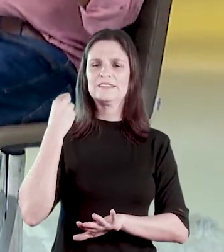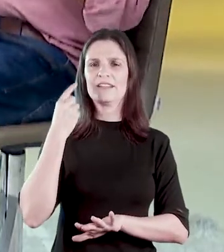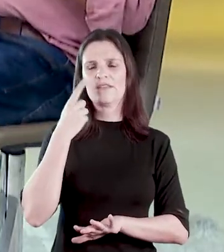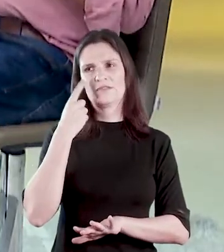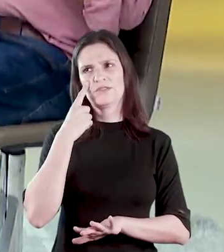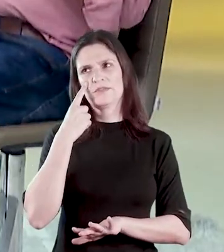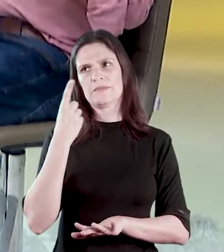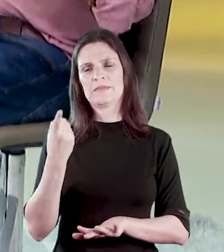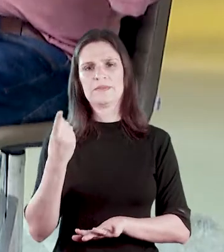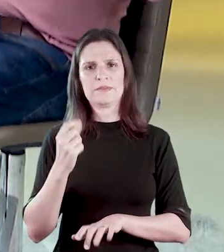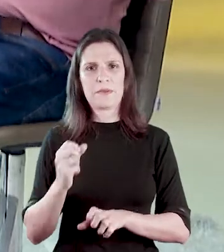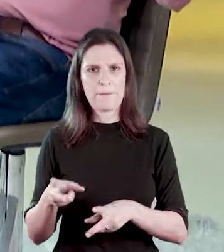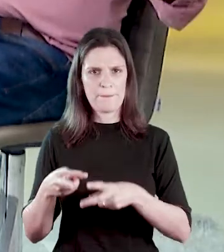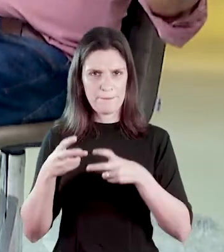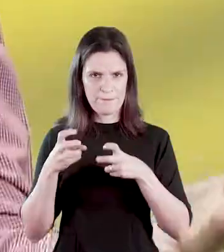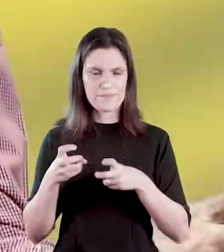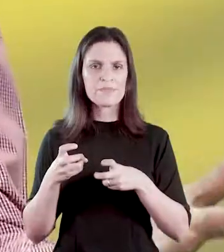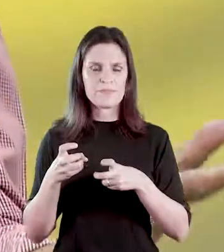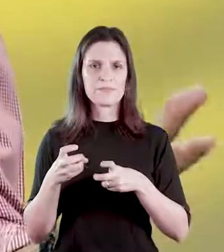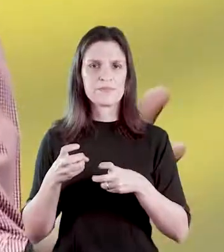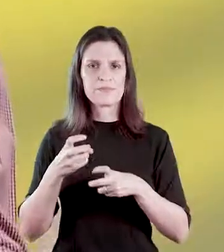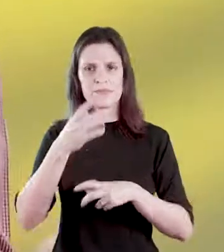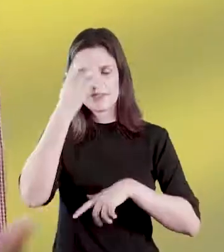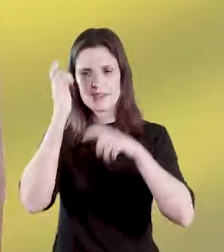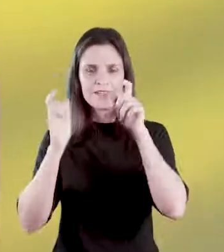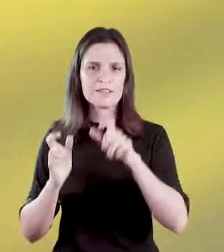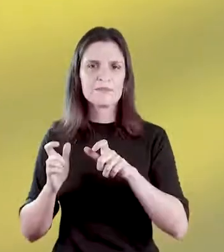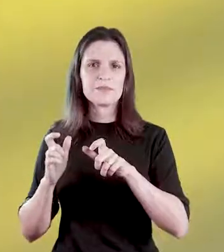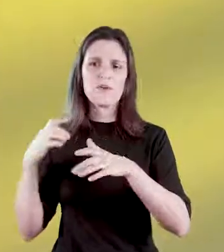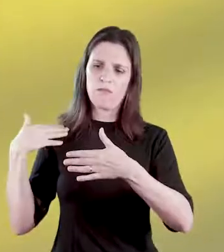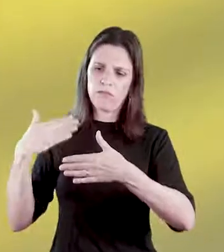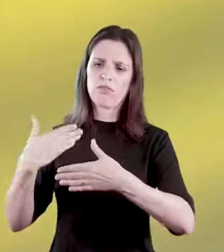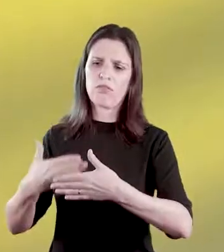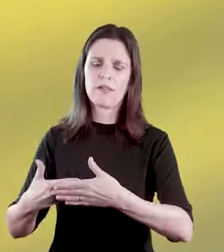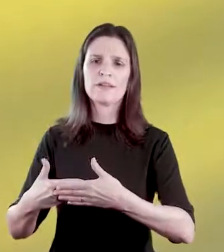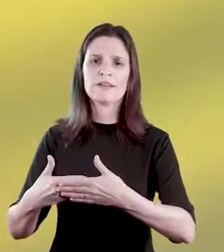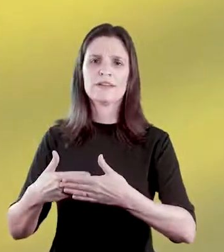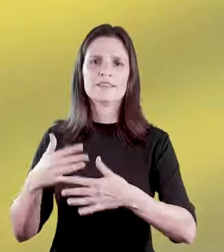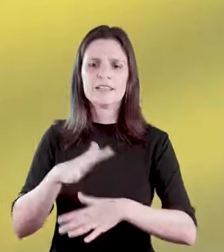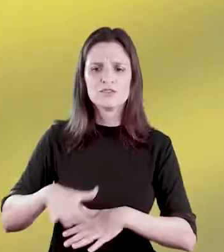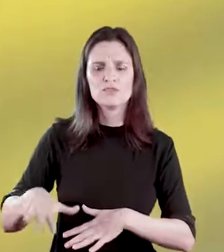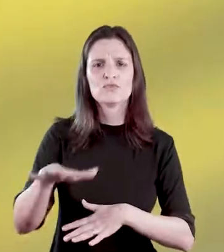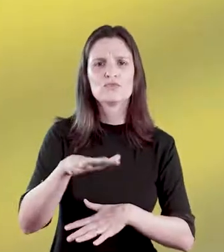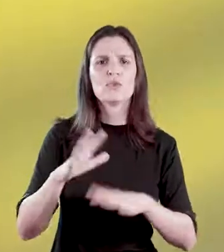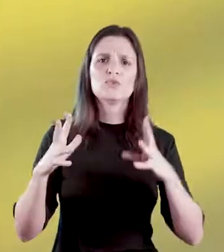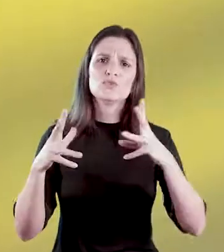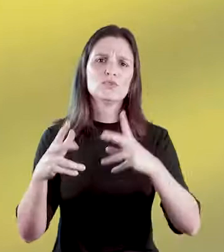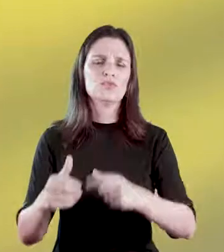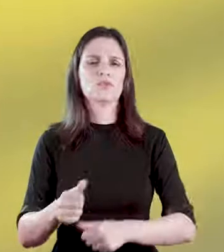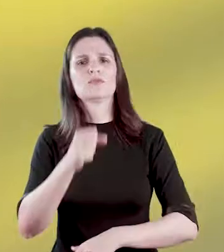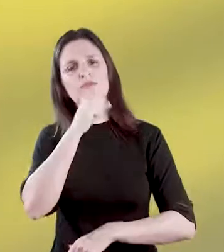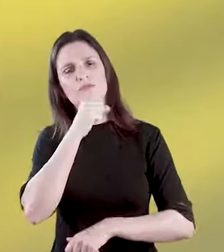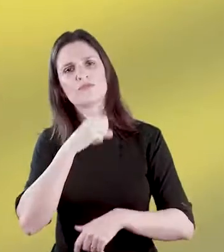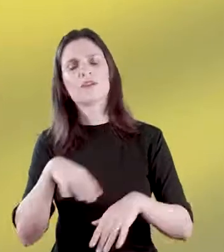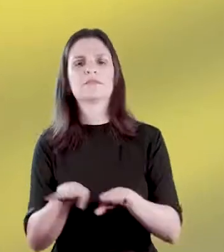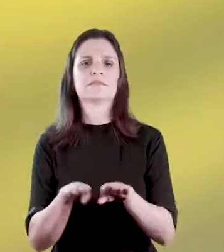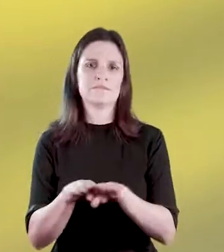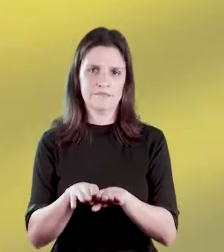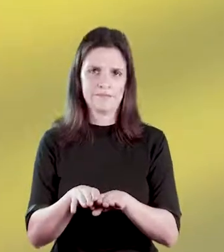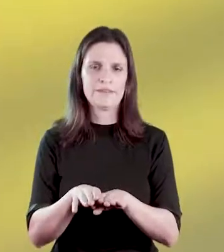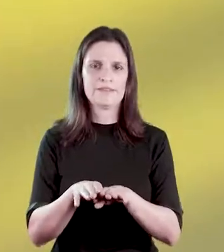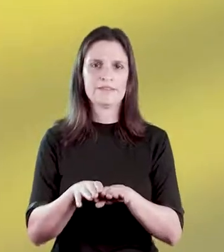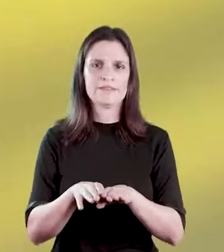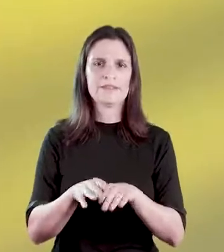mundo e que hoje pela idade que a gente tem eles devem também tá no final de carreira então eu lutei bastante ali graças a Deus teve êxito